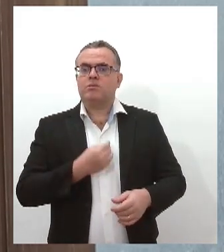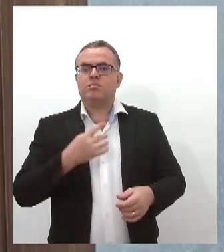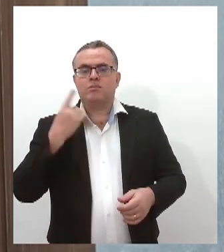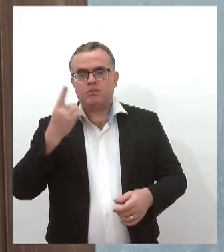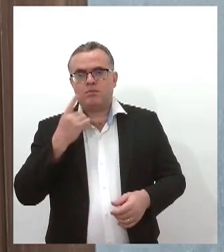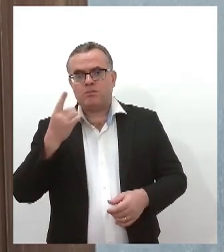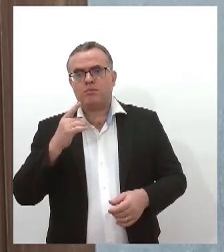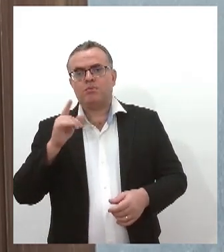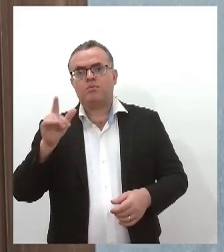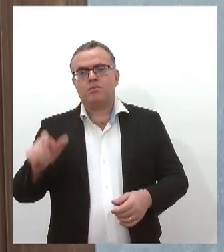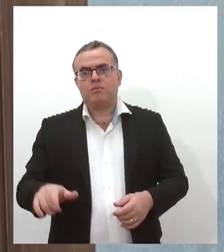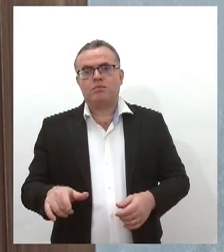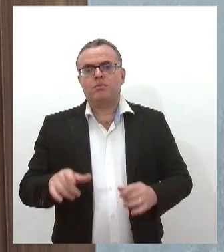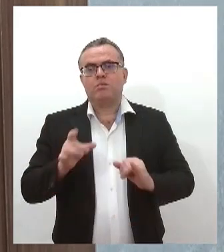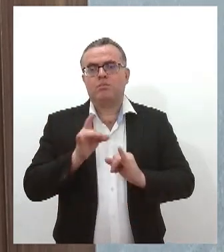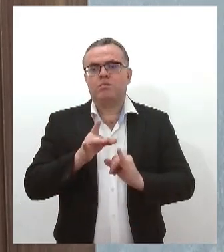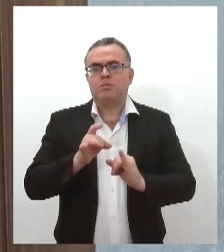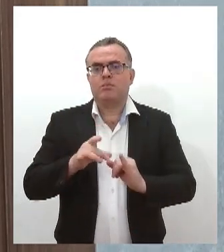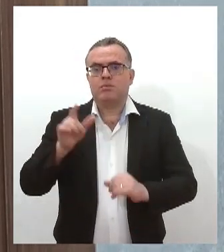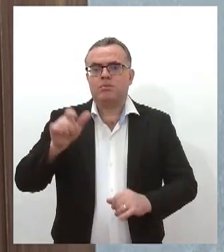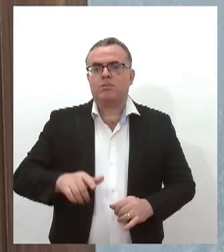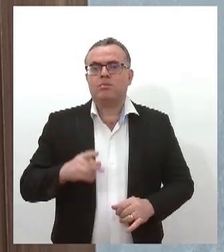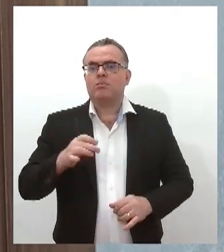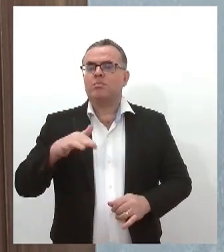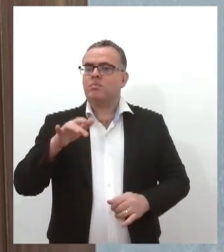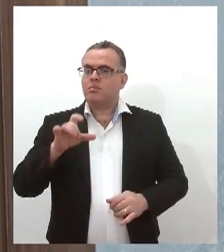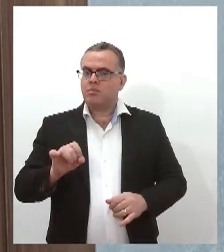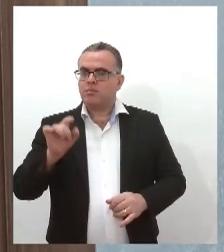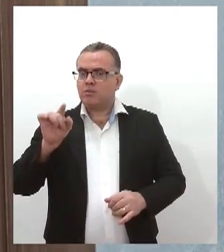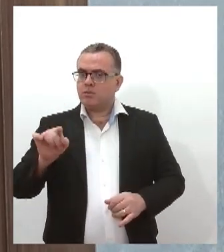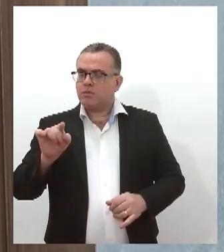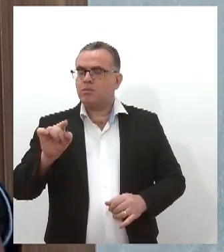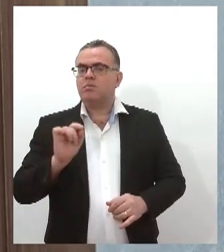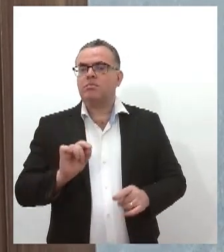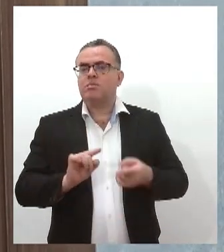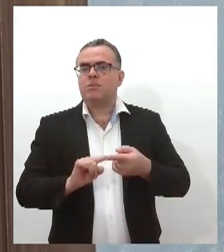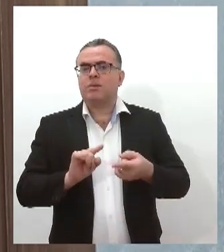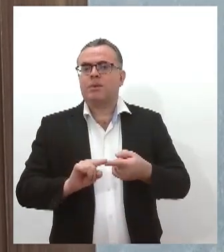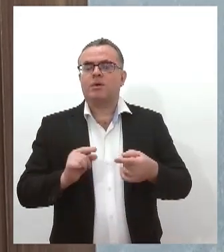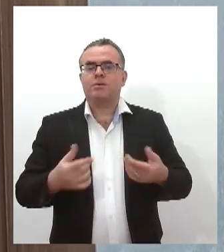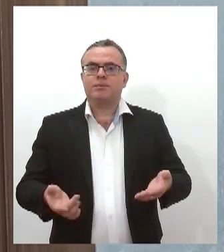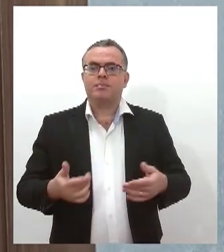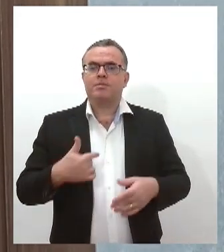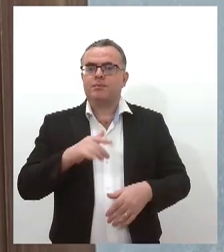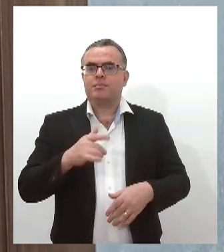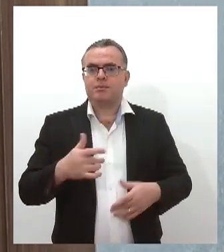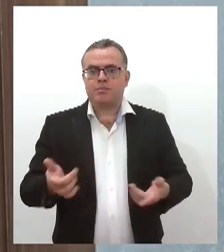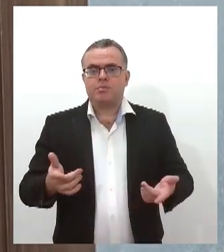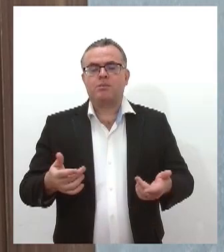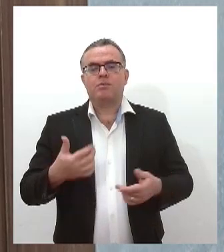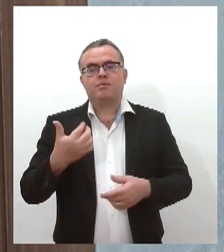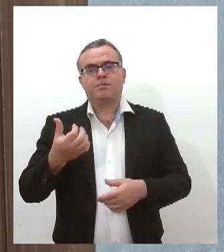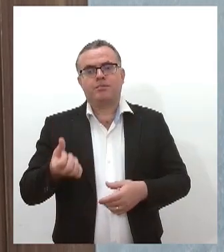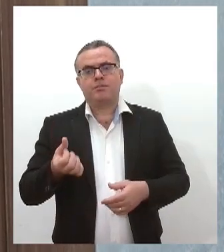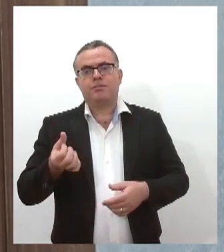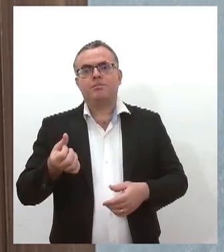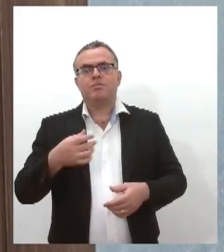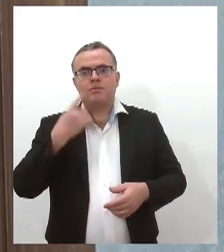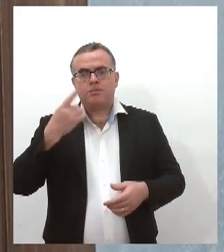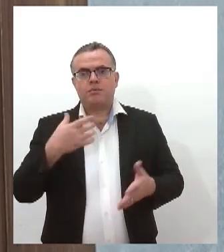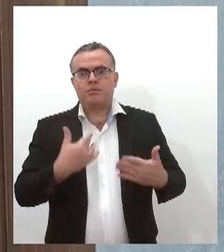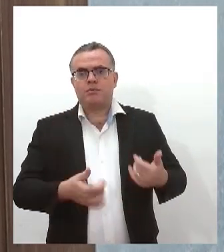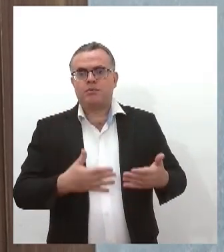Ajuda, Marcelo Sobral. Então, assim, fico muito feliz em estar fazendo parte desse time. São jovens parlamentares que têm dado sua parcela